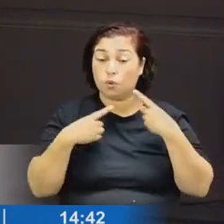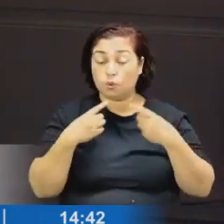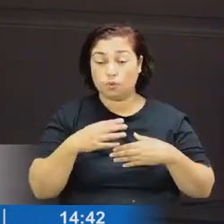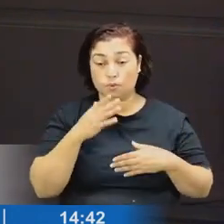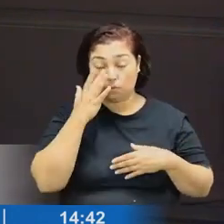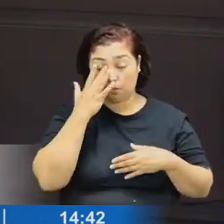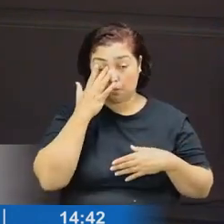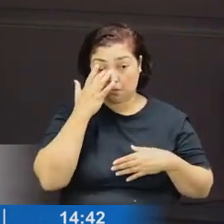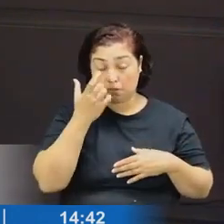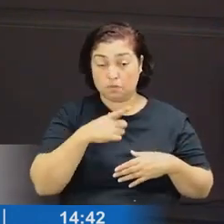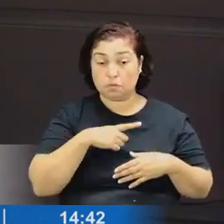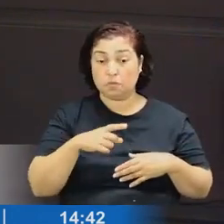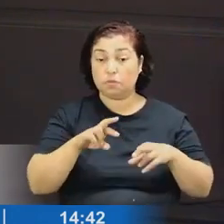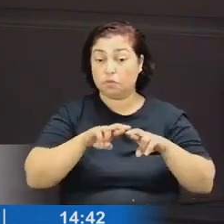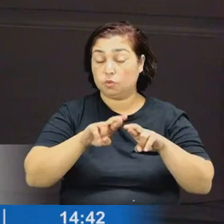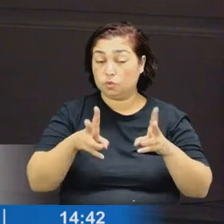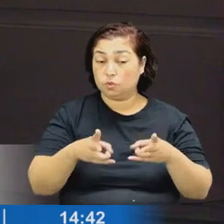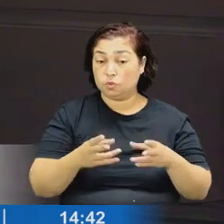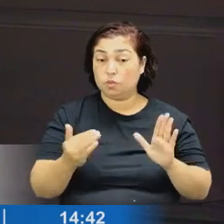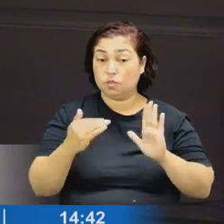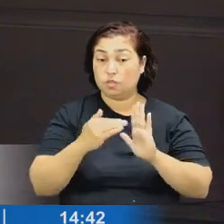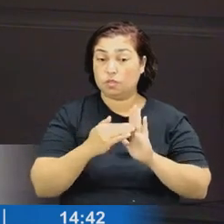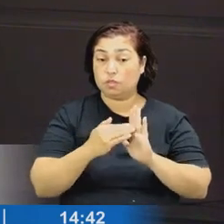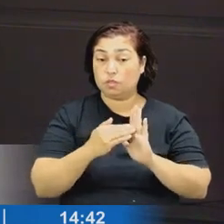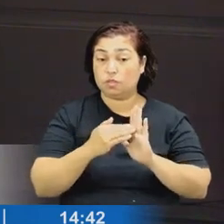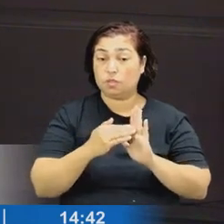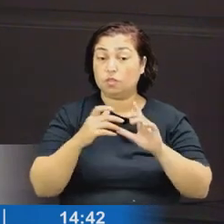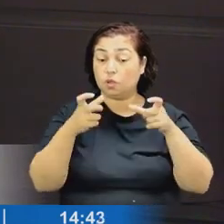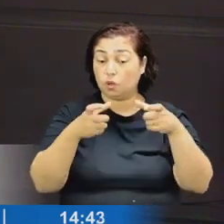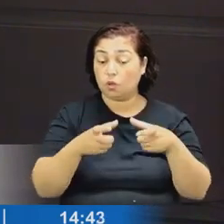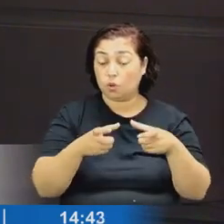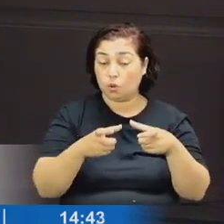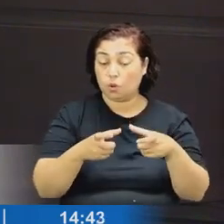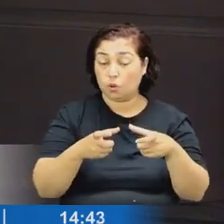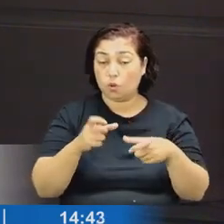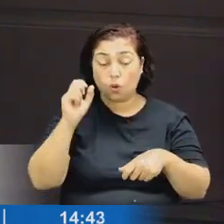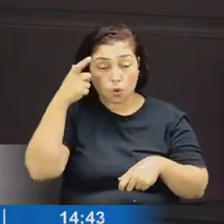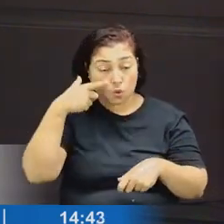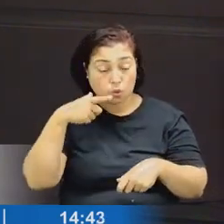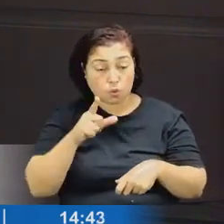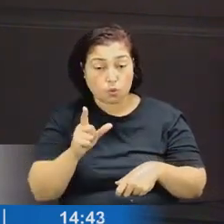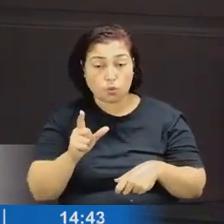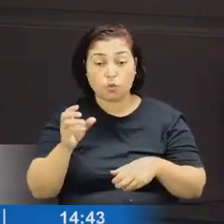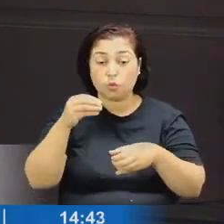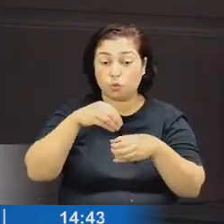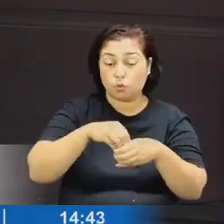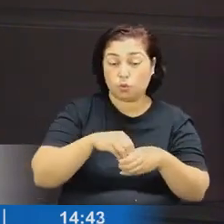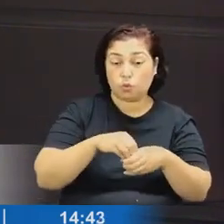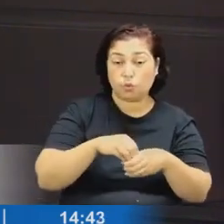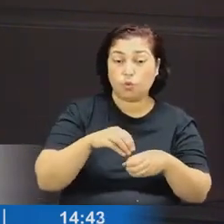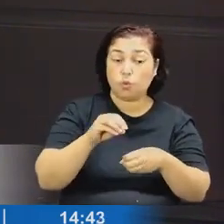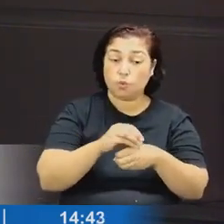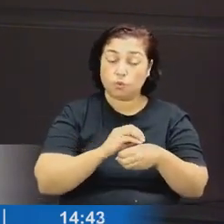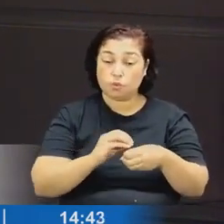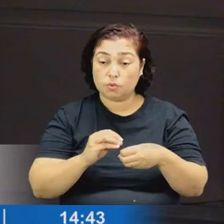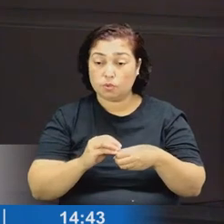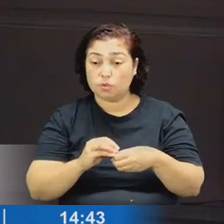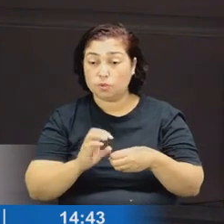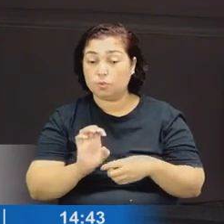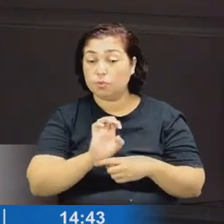a relevância que ele vai ter de diferenciação é até onde ele corre até onde ele alcança dentro do município do estado independente do cargo que seja